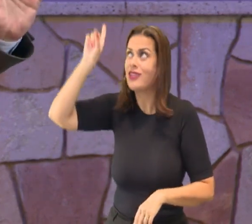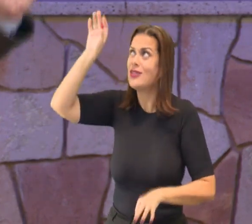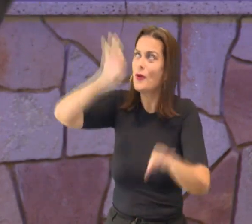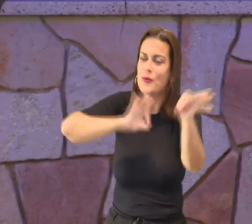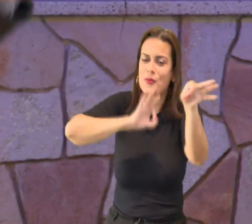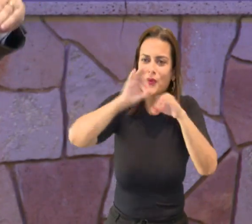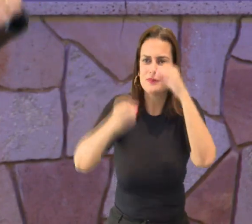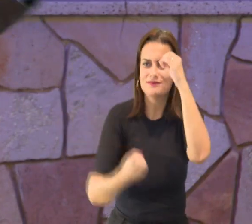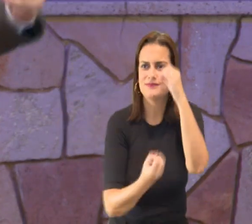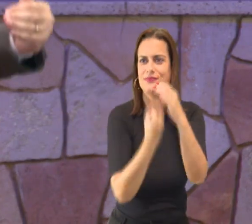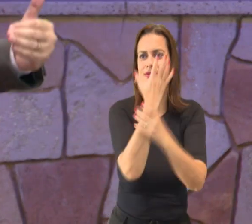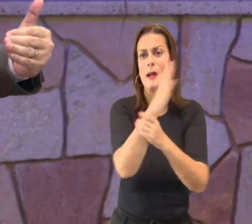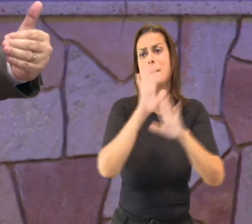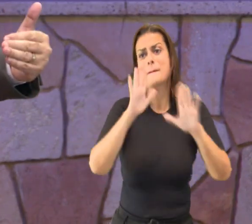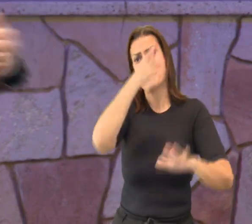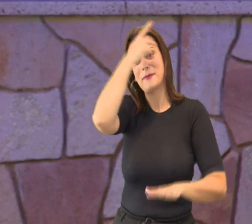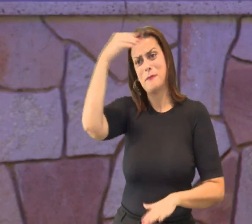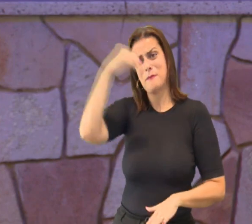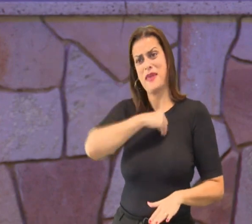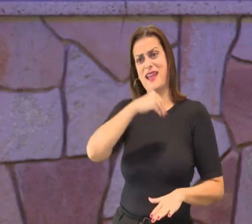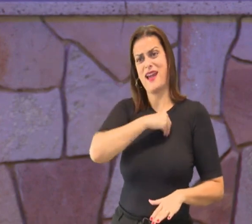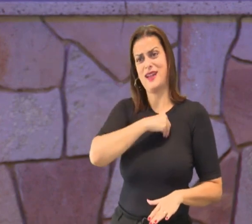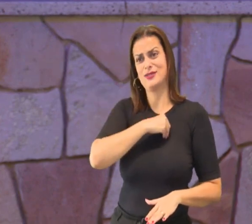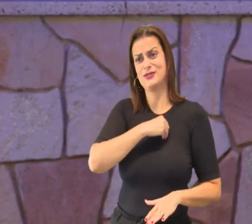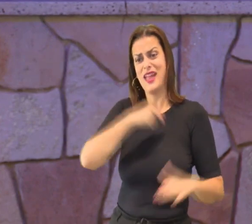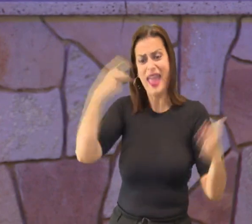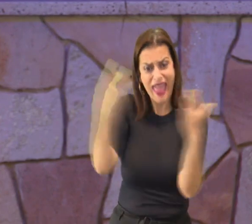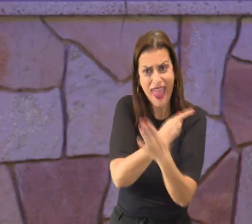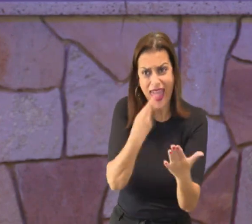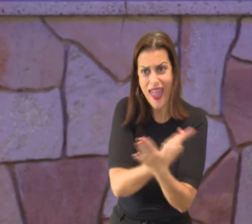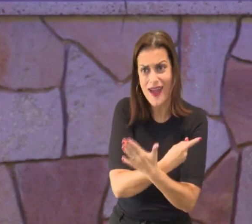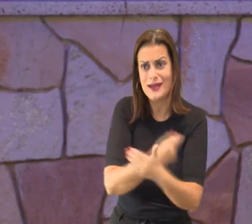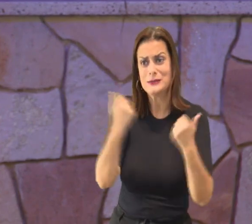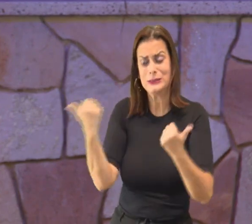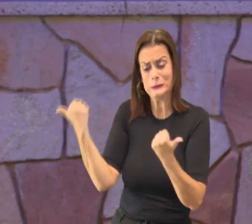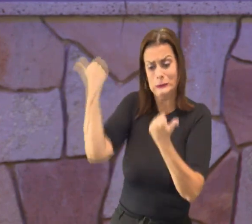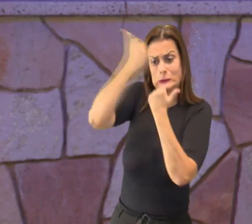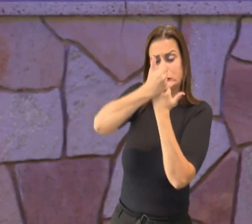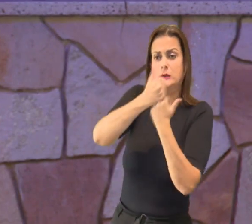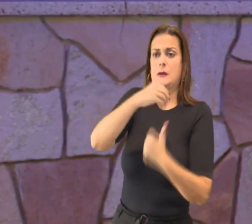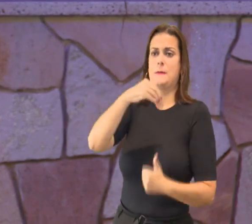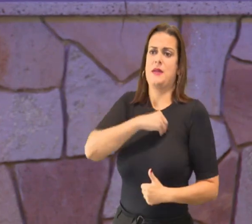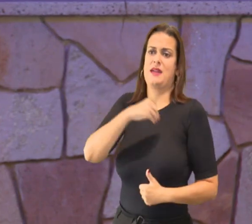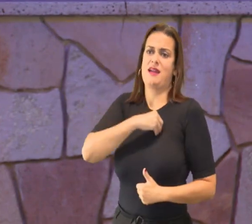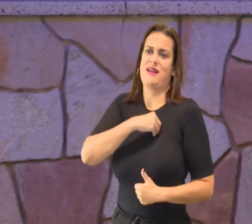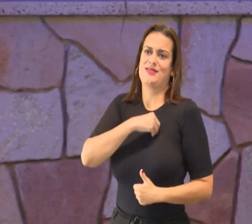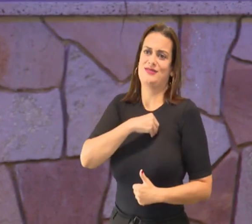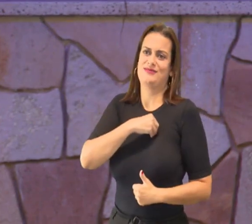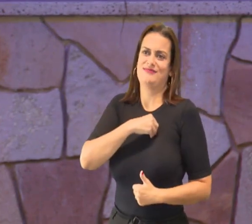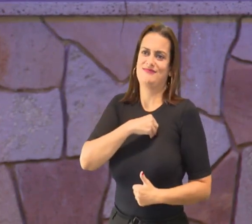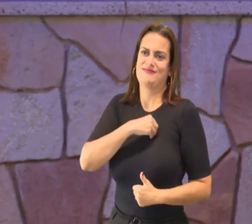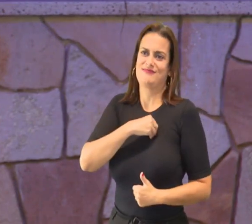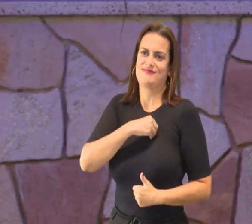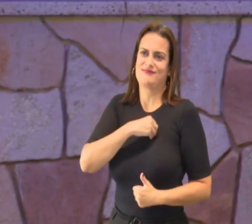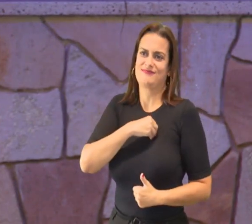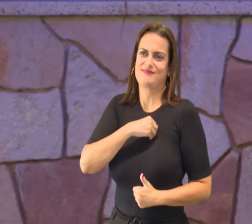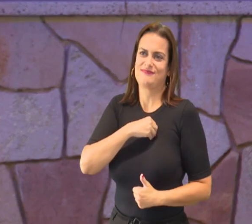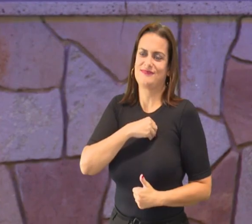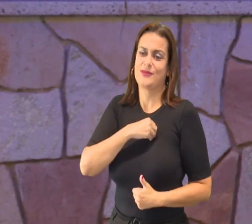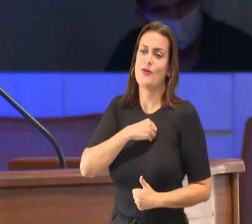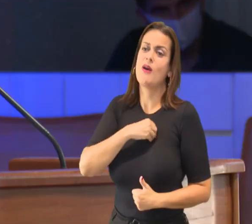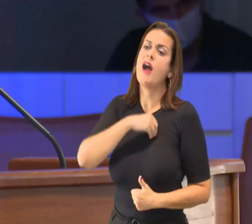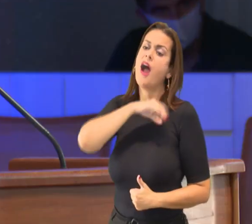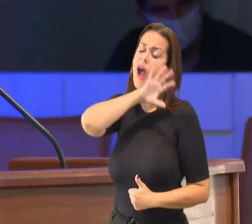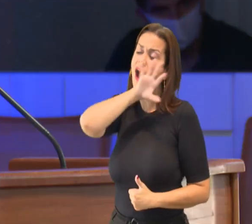Deus. Mas o homem peca e o homem erra. Mas ele tem que ter um substituto para o seu pecado, para a sua infração. O animal então